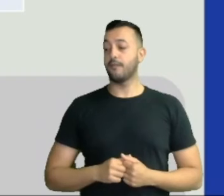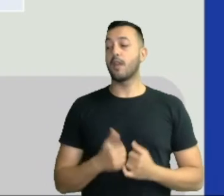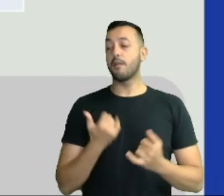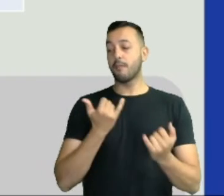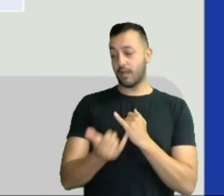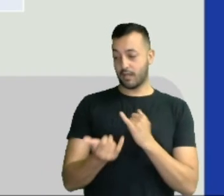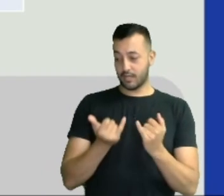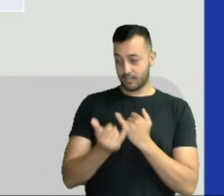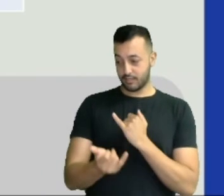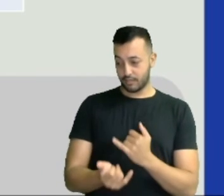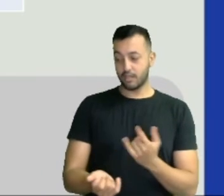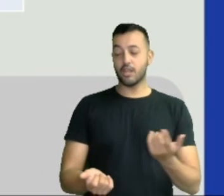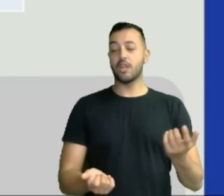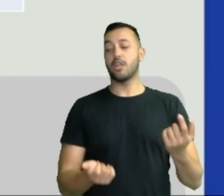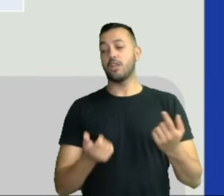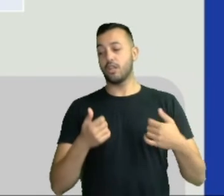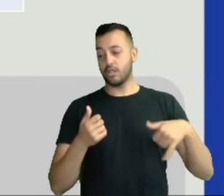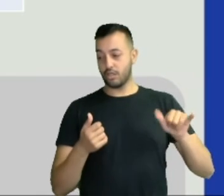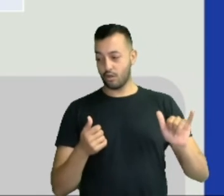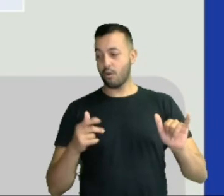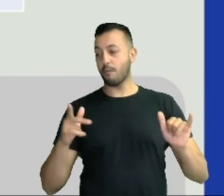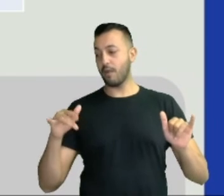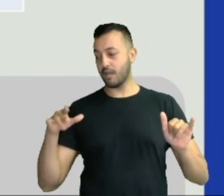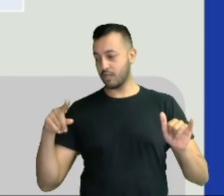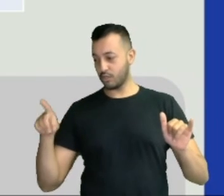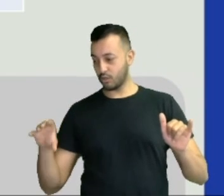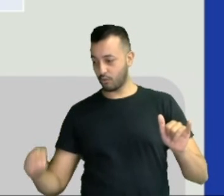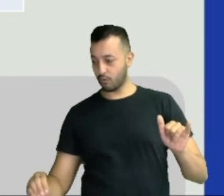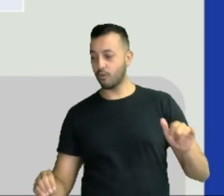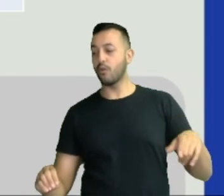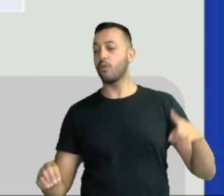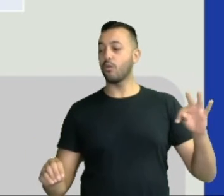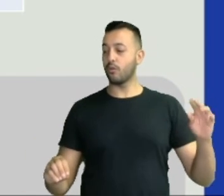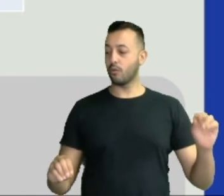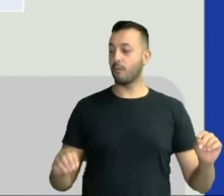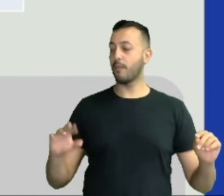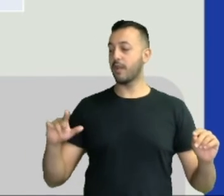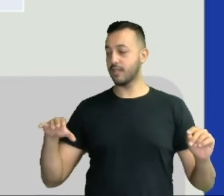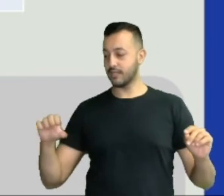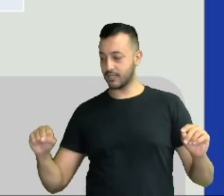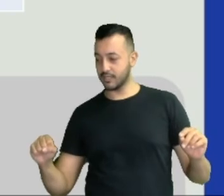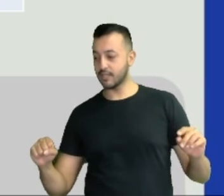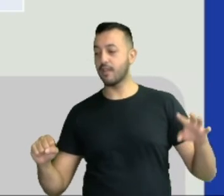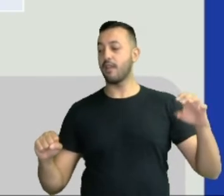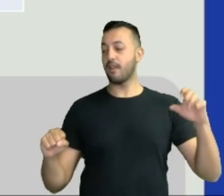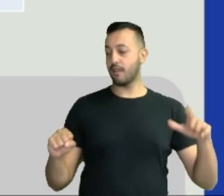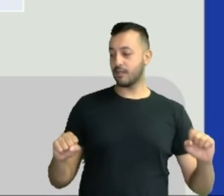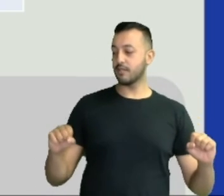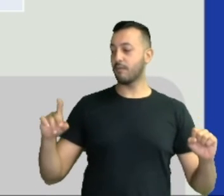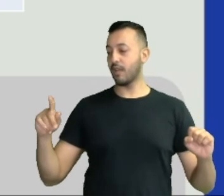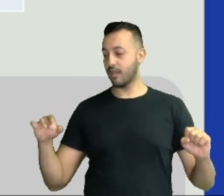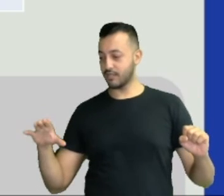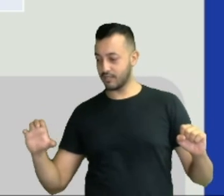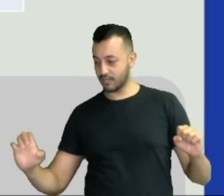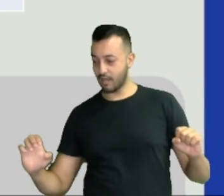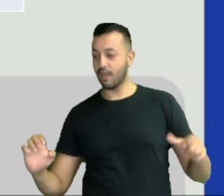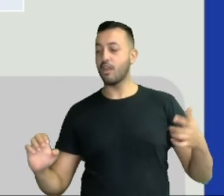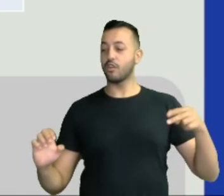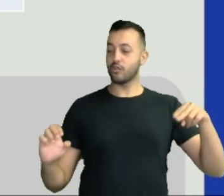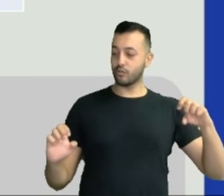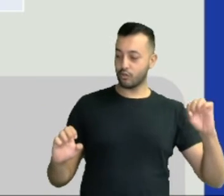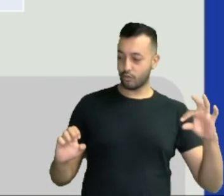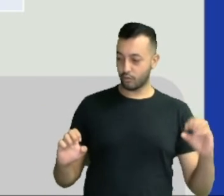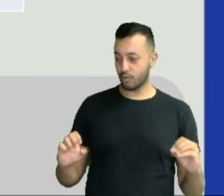Parecerse. Yo me parezco, tú te pareces, él, ella y usted se parece. Nosotros